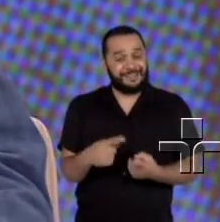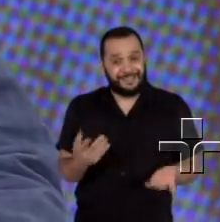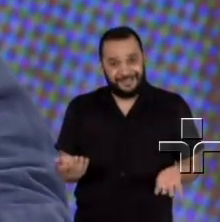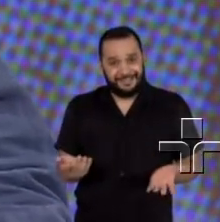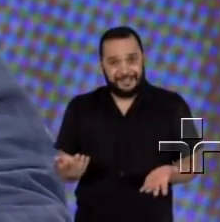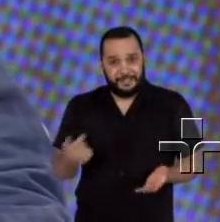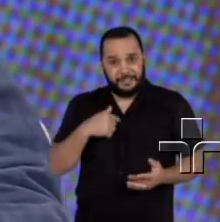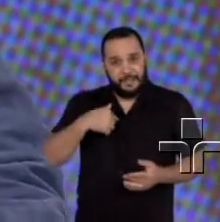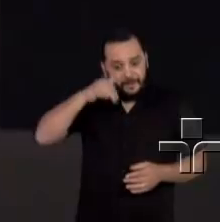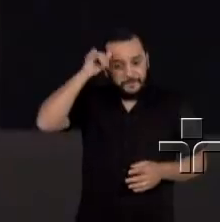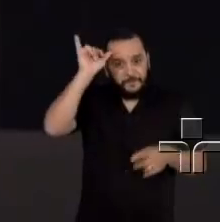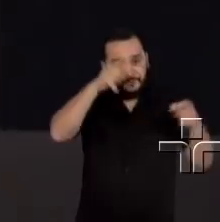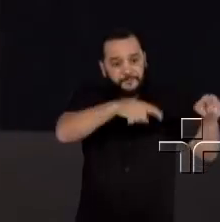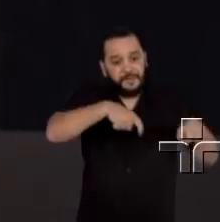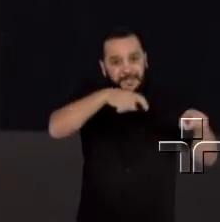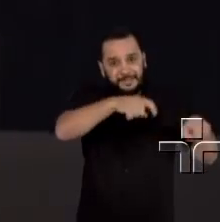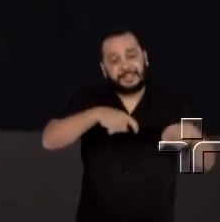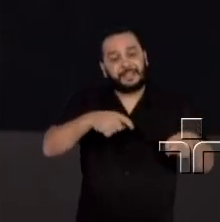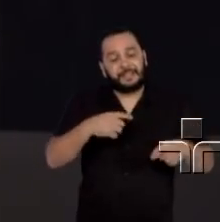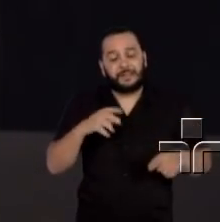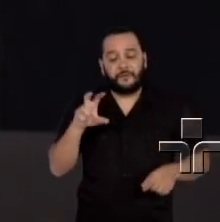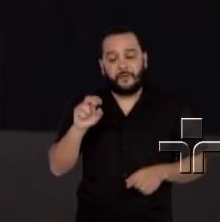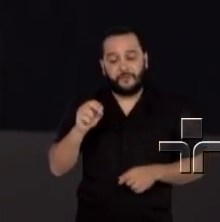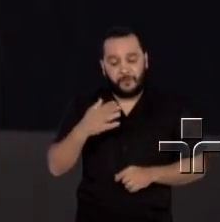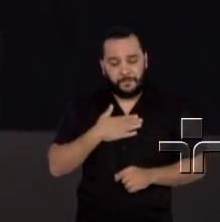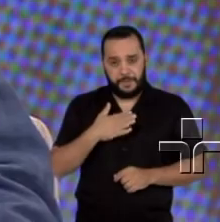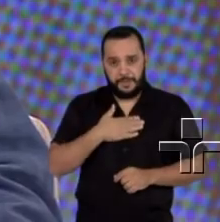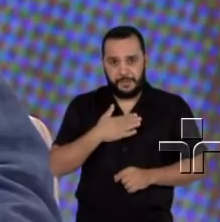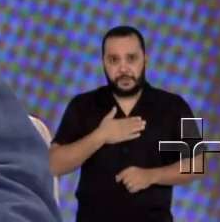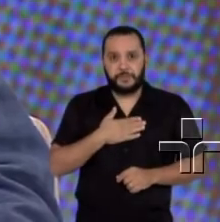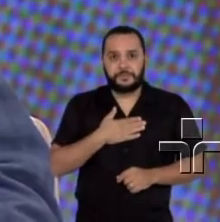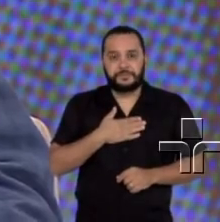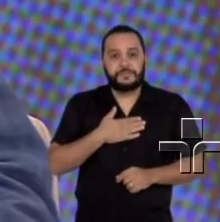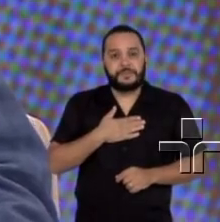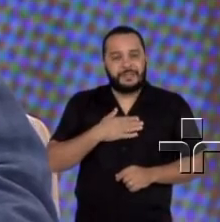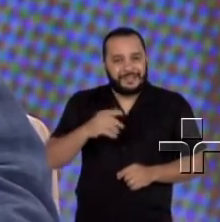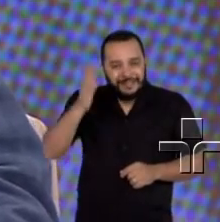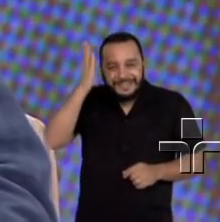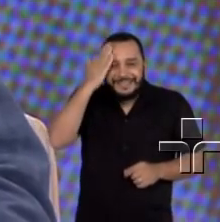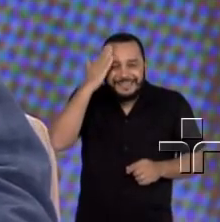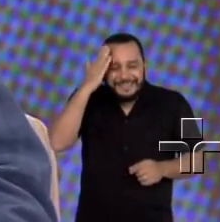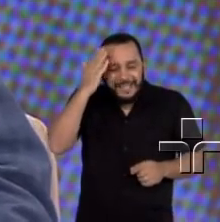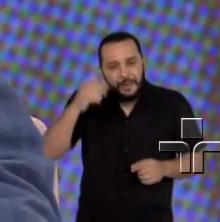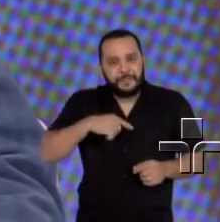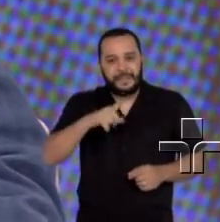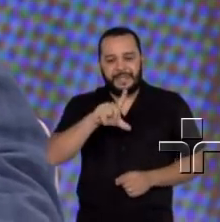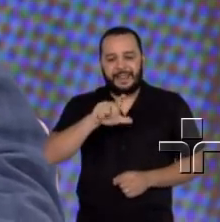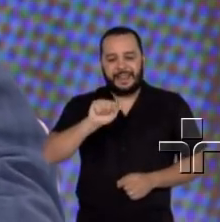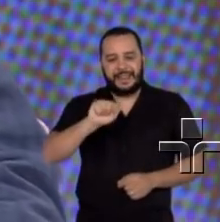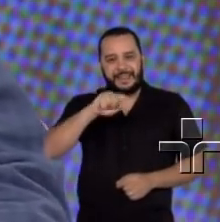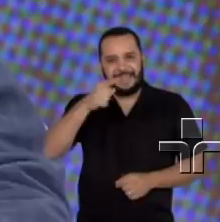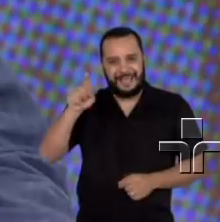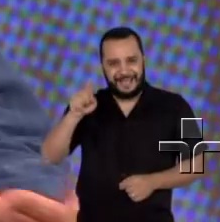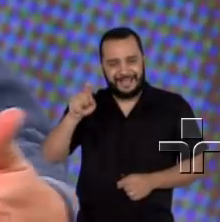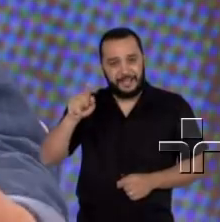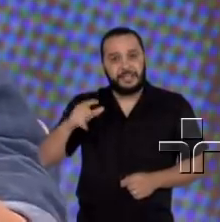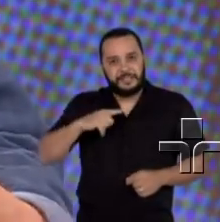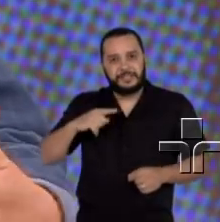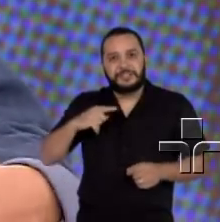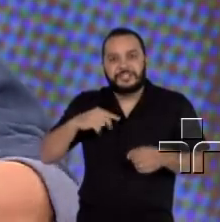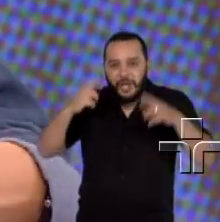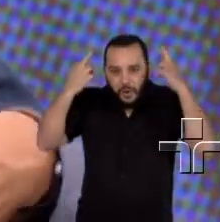na fazenda do meu avô, tosquiava a lã do carneiro para